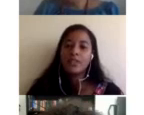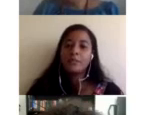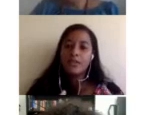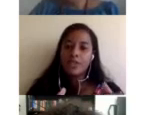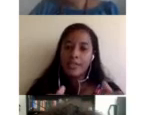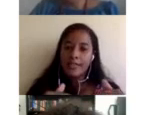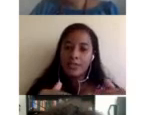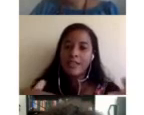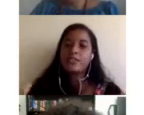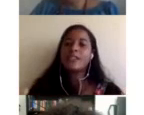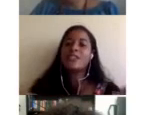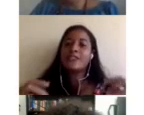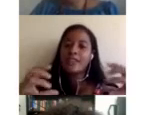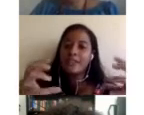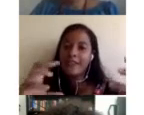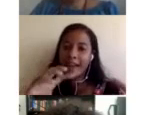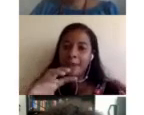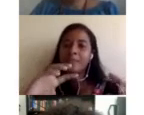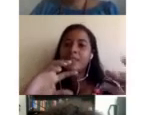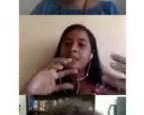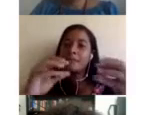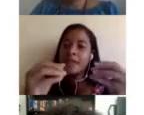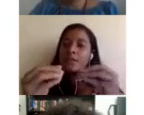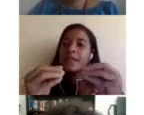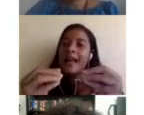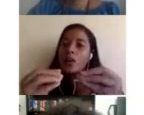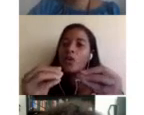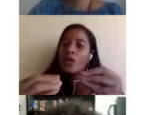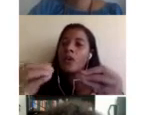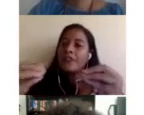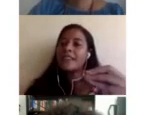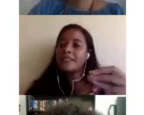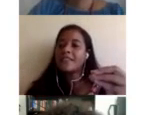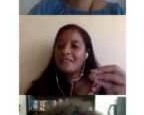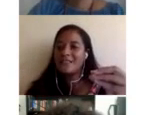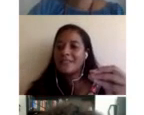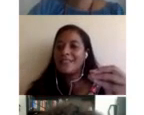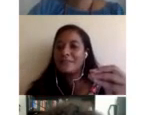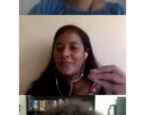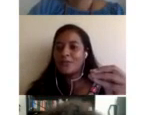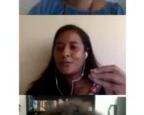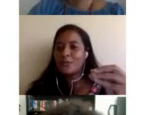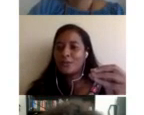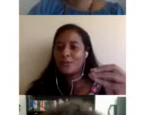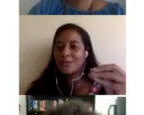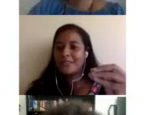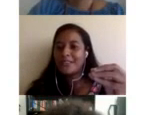pensarmos justamente nessa unidade letiva que vai também culminar com a finalização, né, em